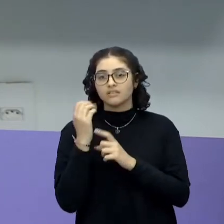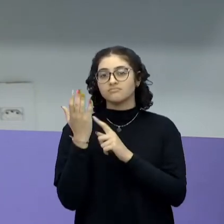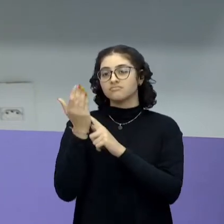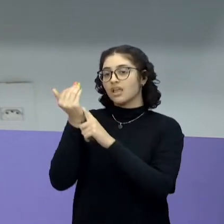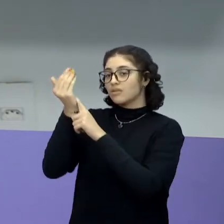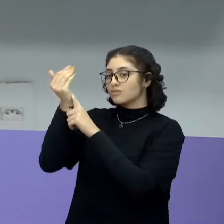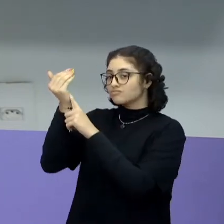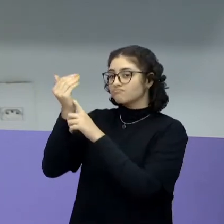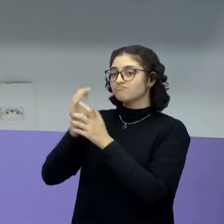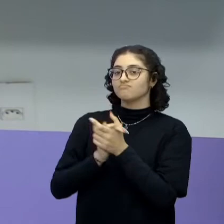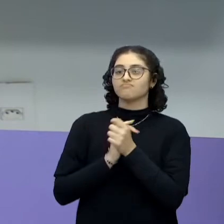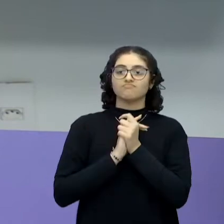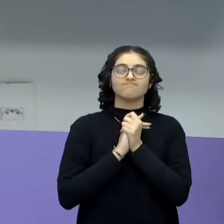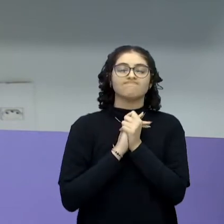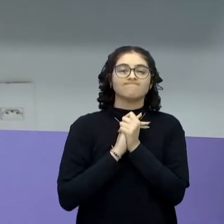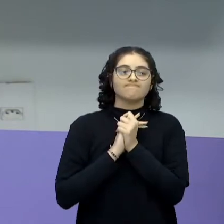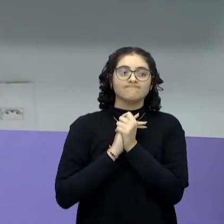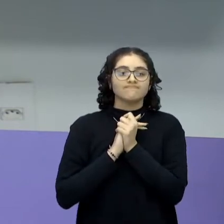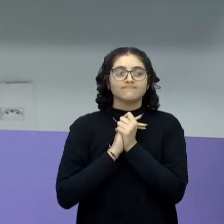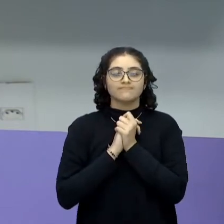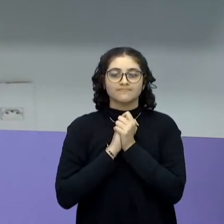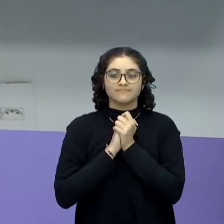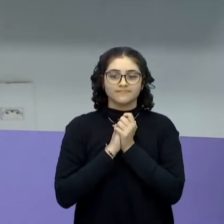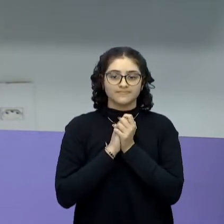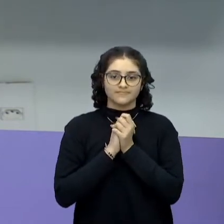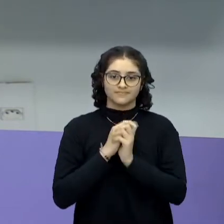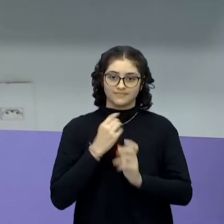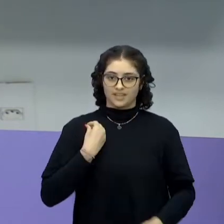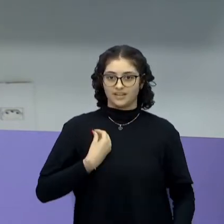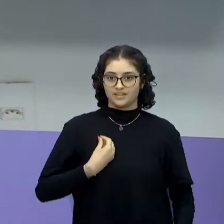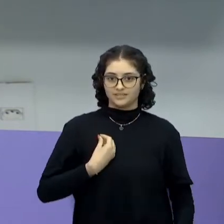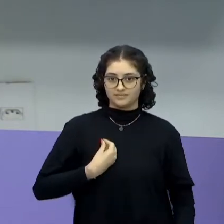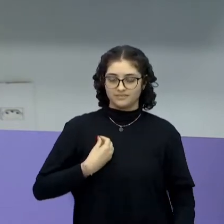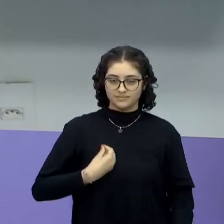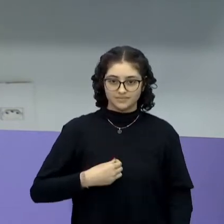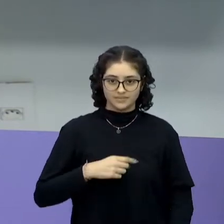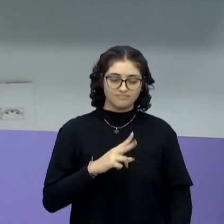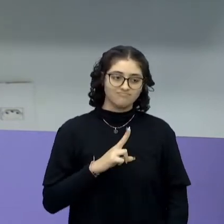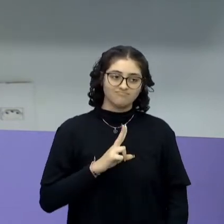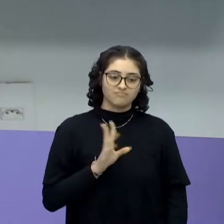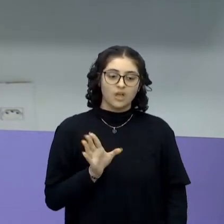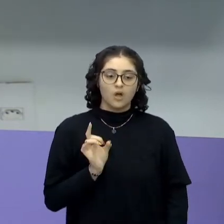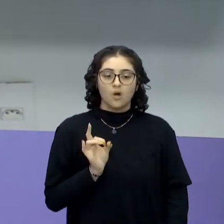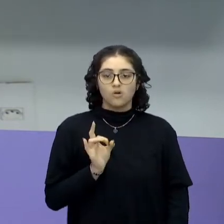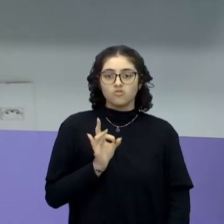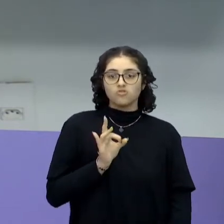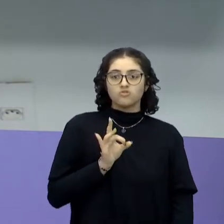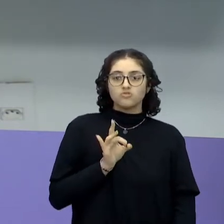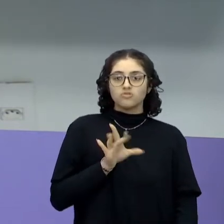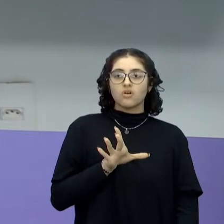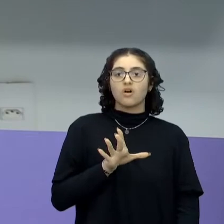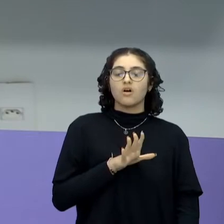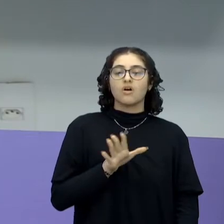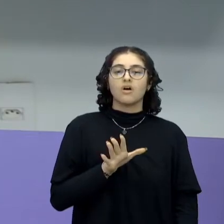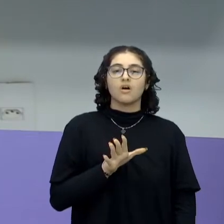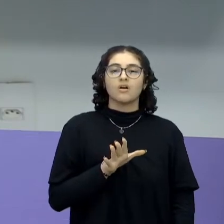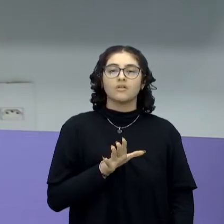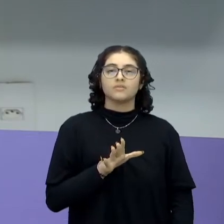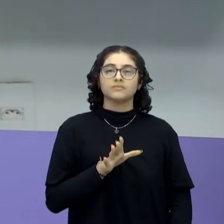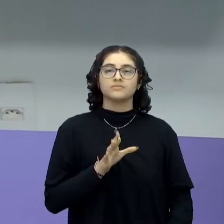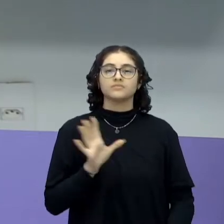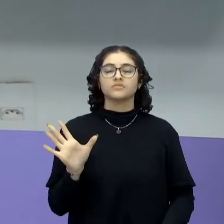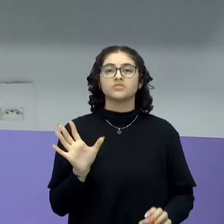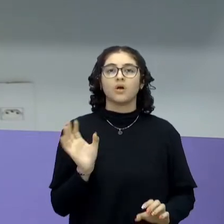tecnologias, pelo fato de que a vida não se constitui apenas de